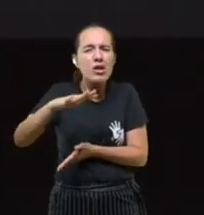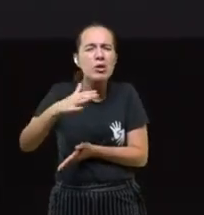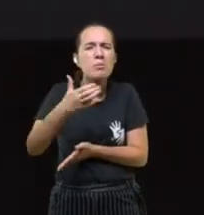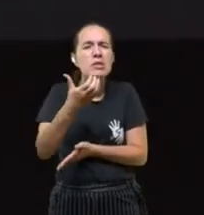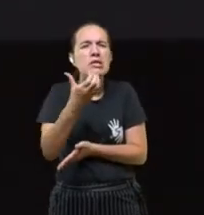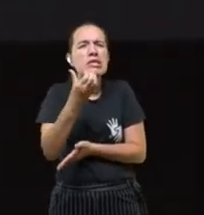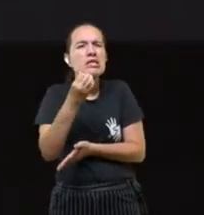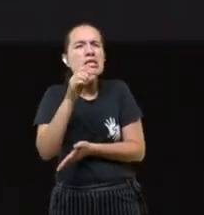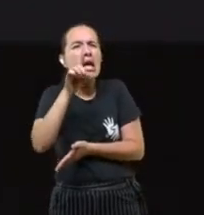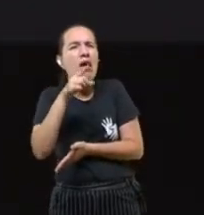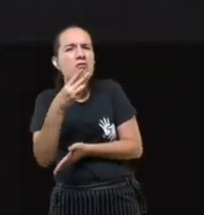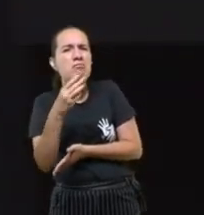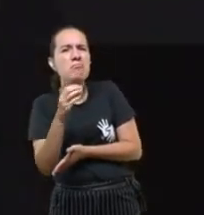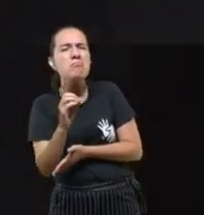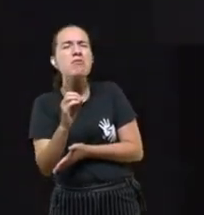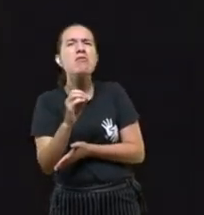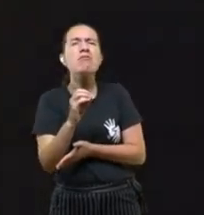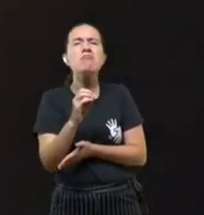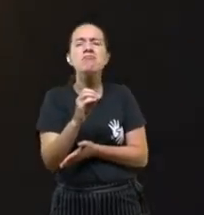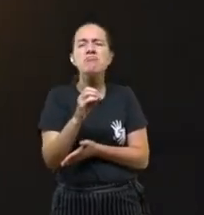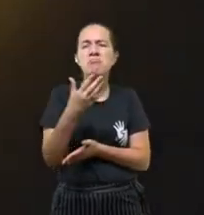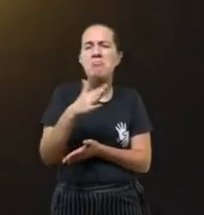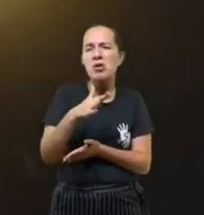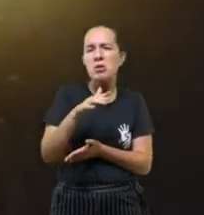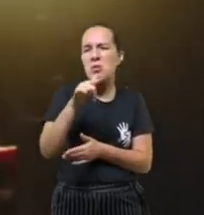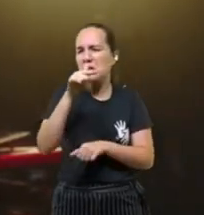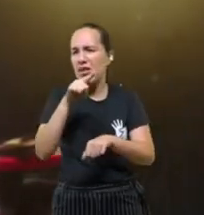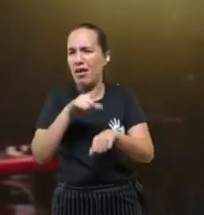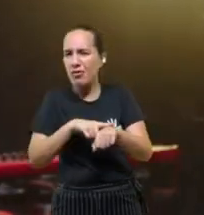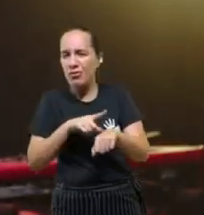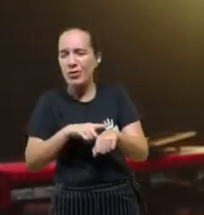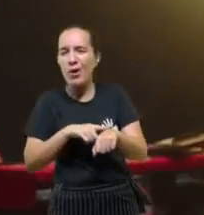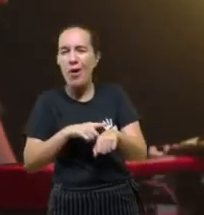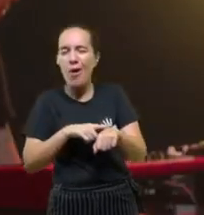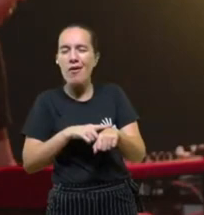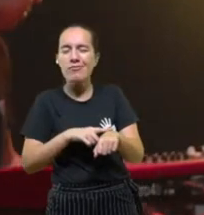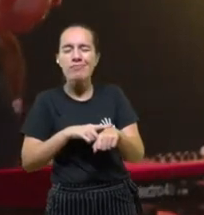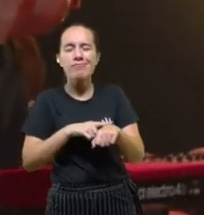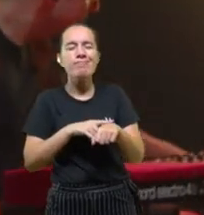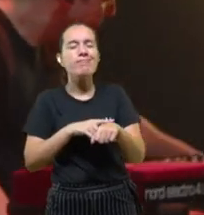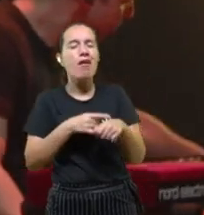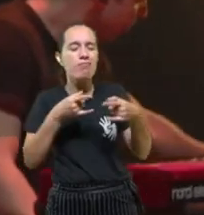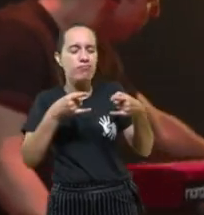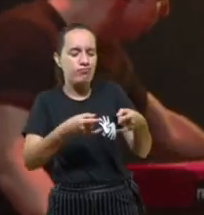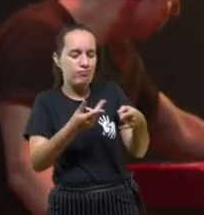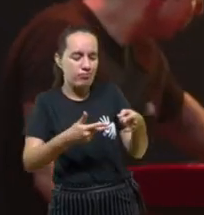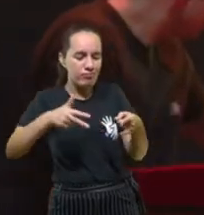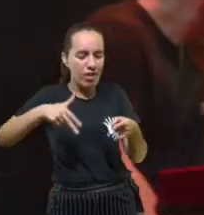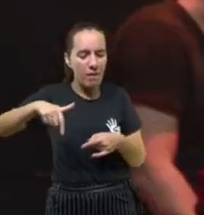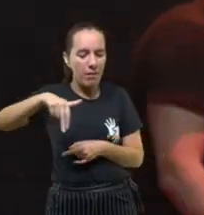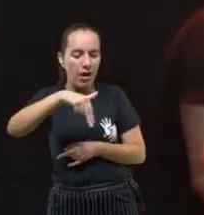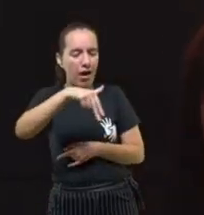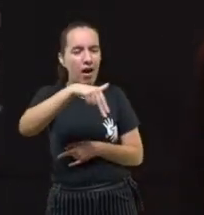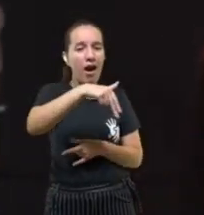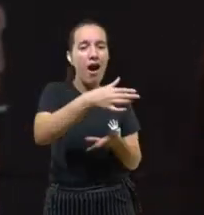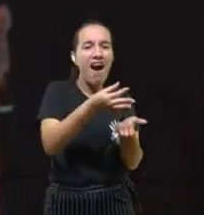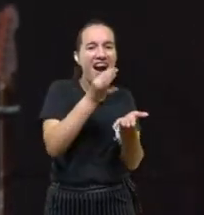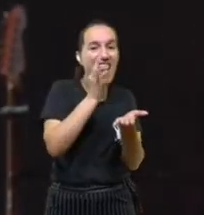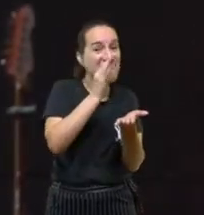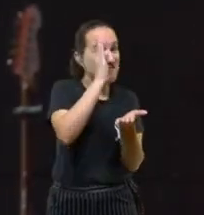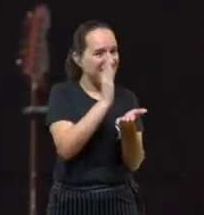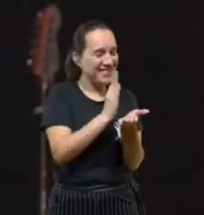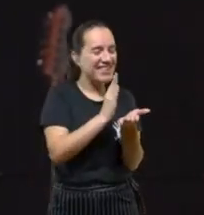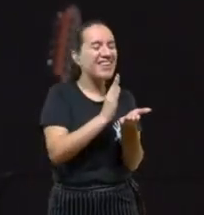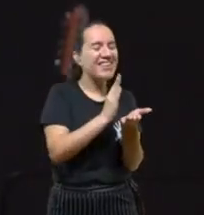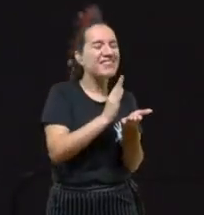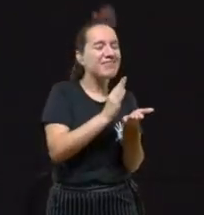eu vou lá pegar meu café brasileiro, né? Eu vou lá no meu quarto, sento lá na minha poltrona, onde eu